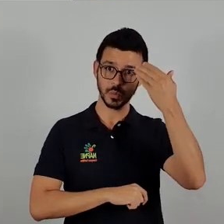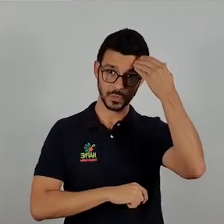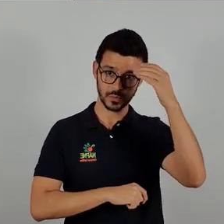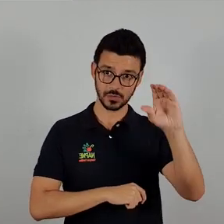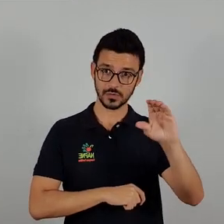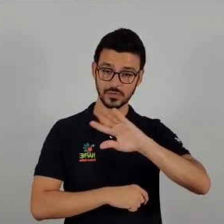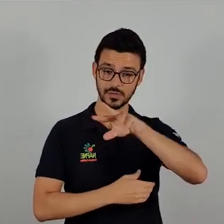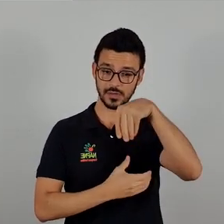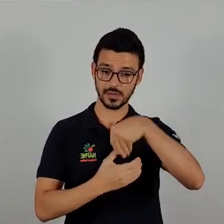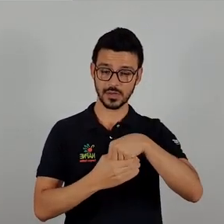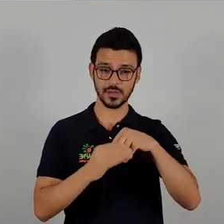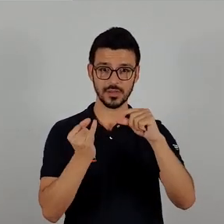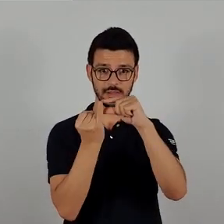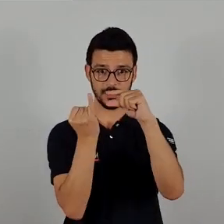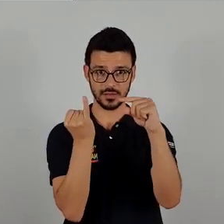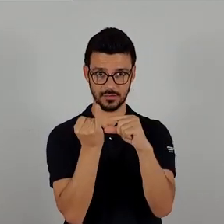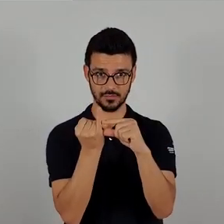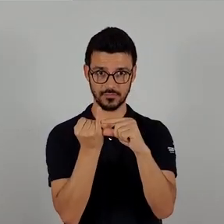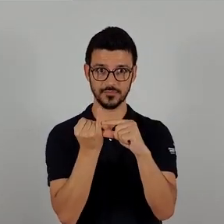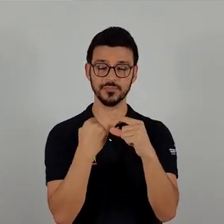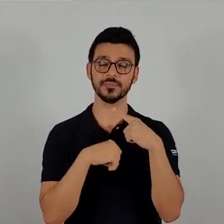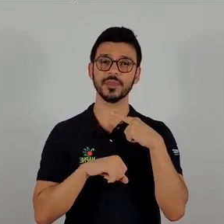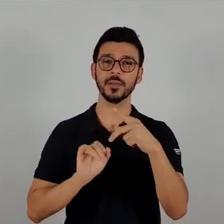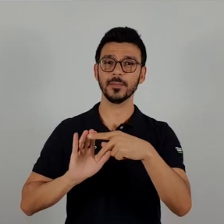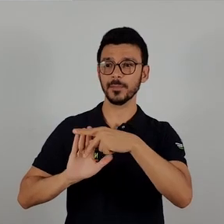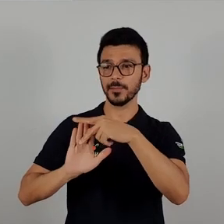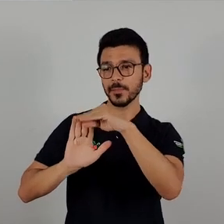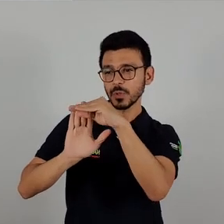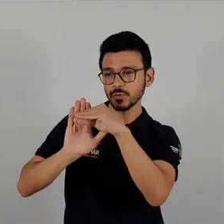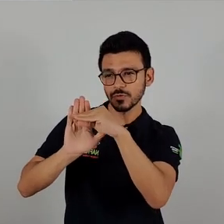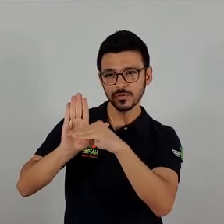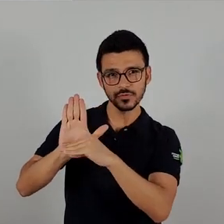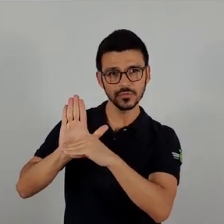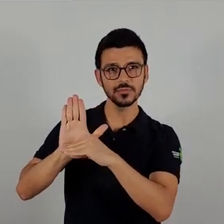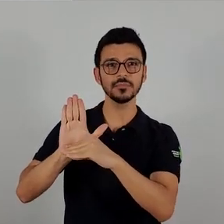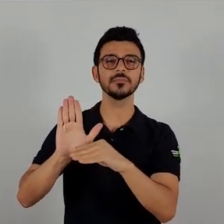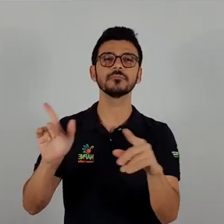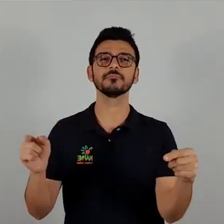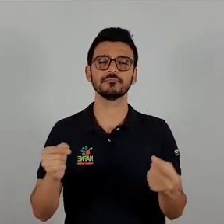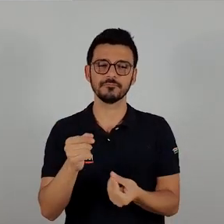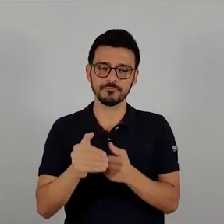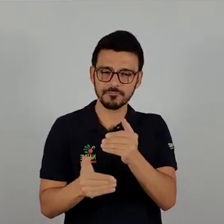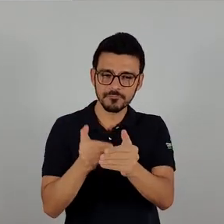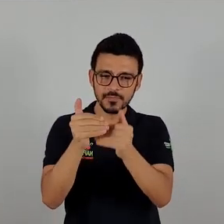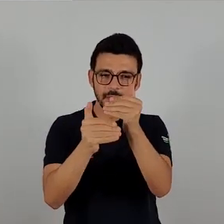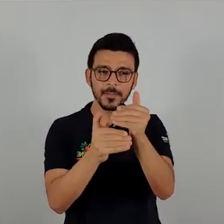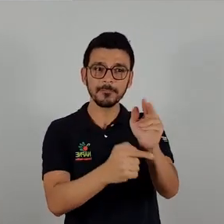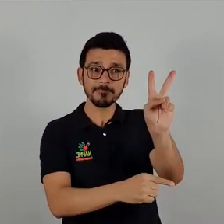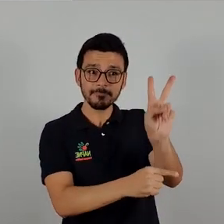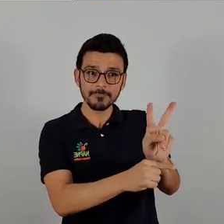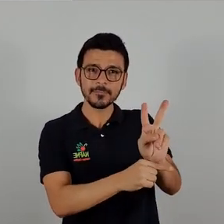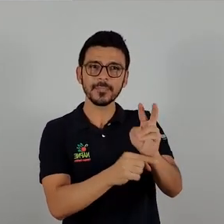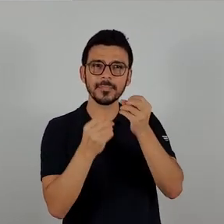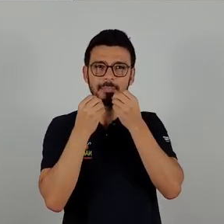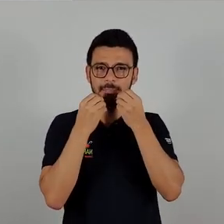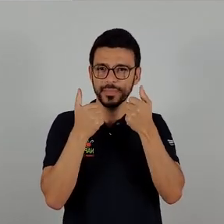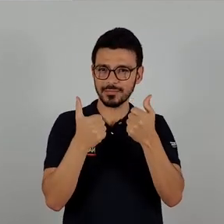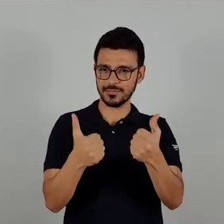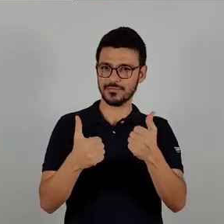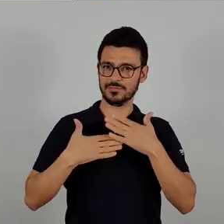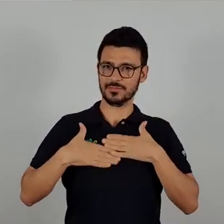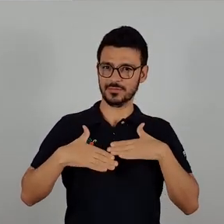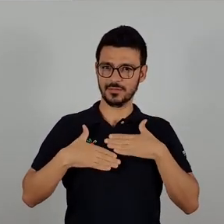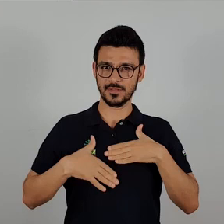Curitiba. Dentro do Instituto, eu desenvolvo um projeto sobre proteção e bem-estar de cães e gatos, em parceria